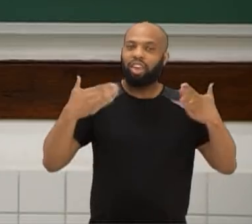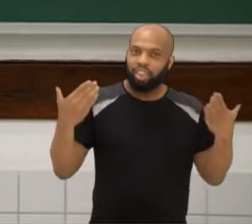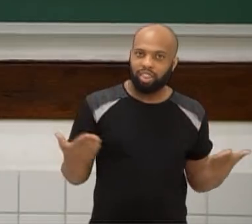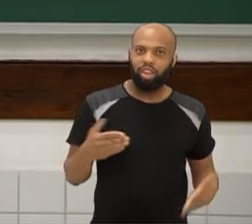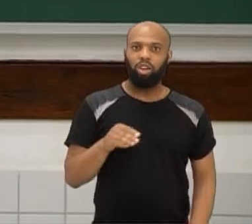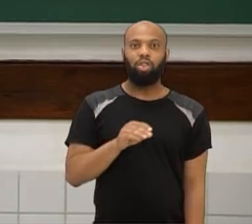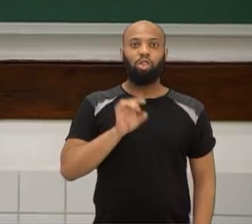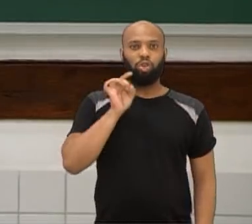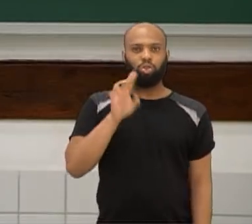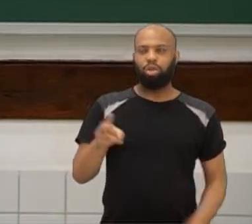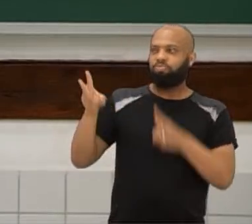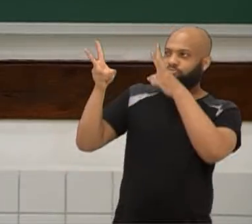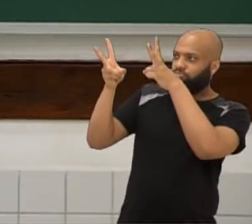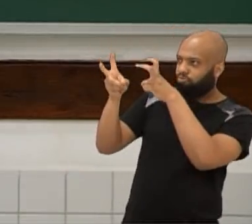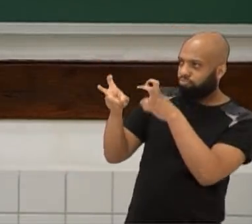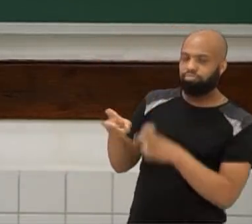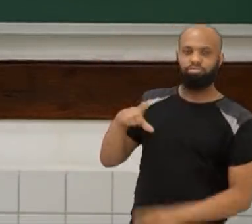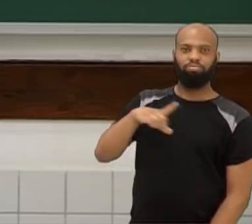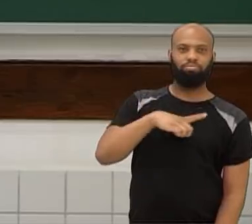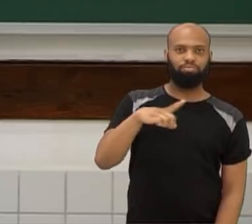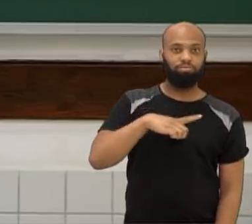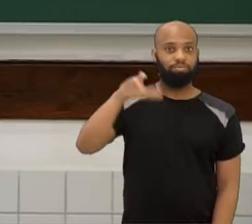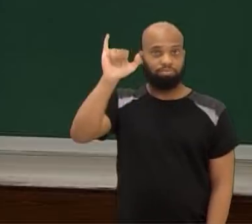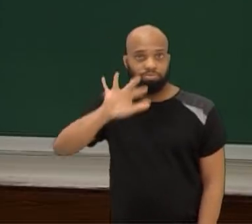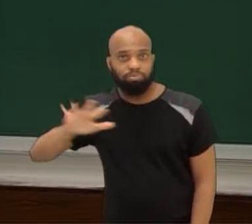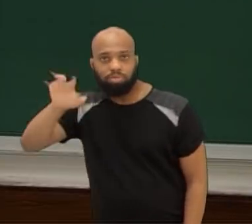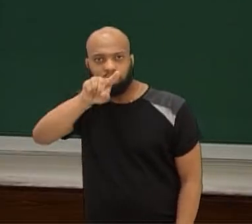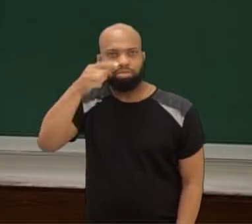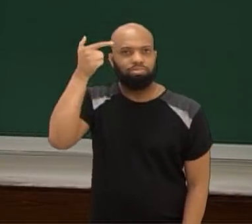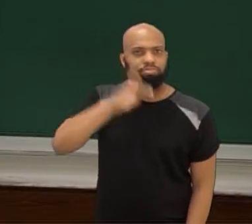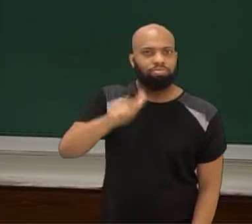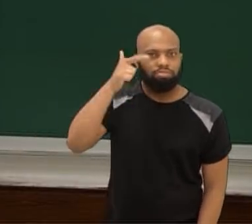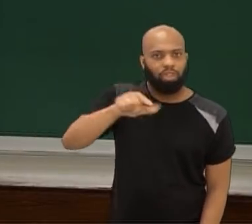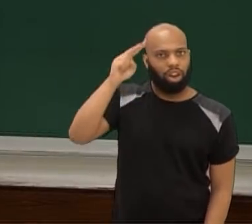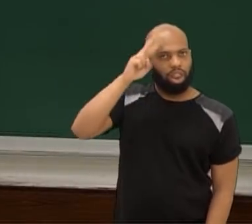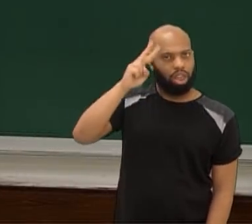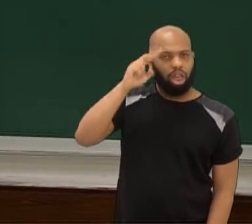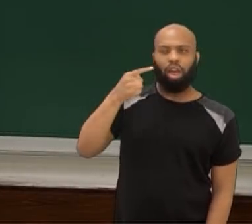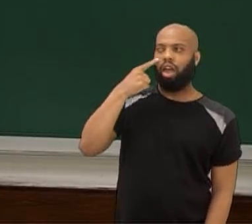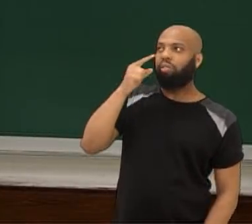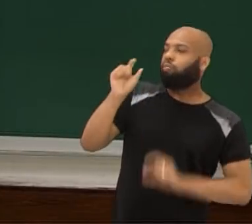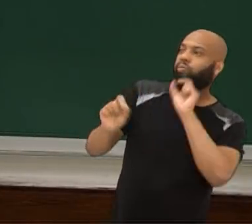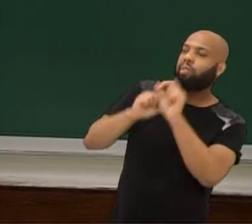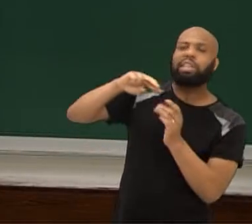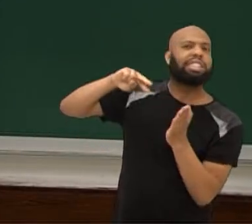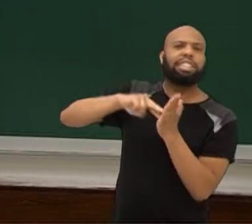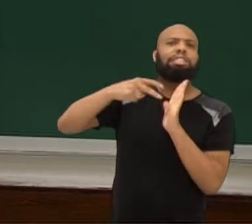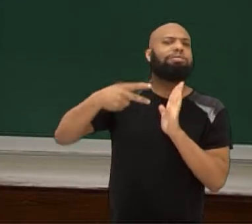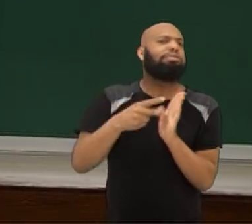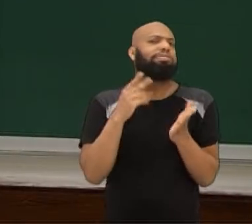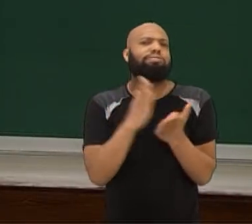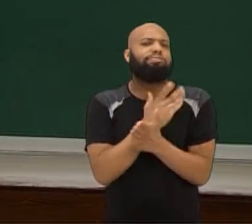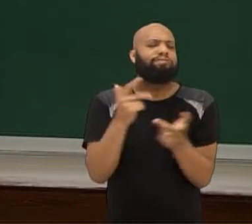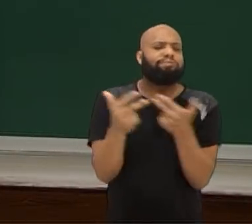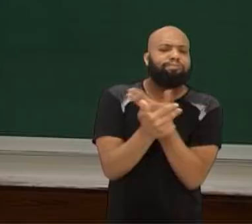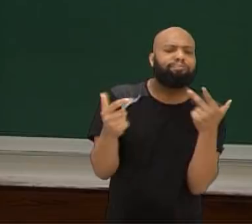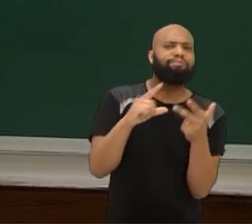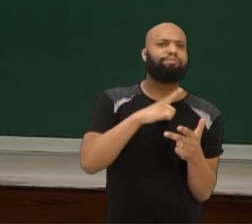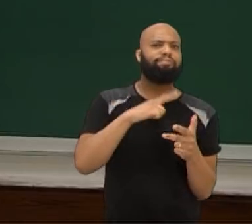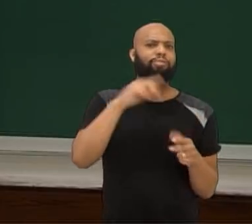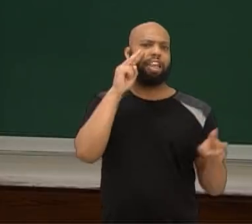Então, somente observando ali essa imagem, conseguiram reconhecer ali alguma coisa que eu tenho